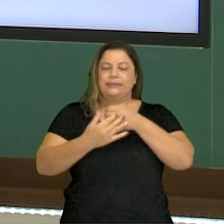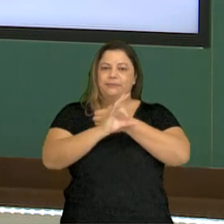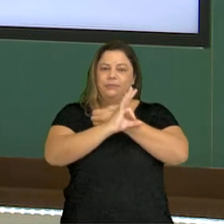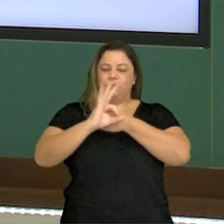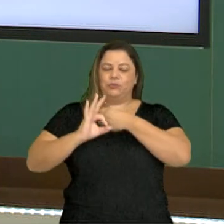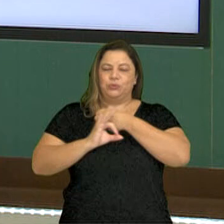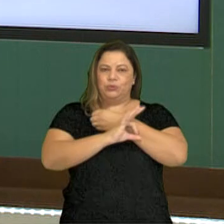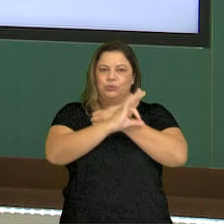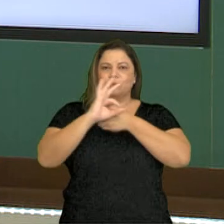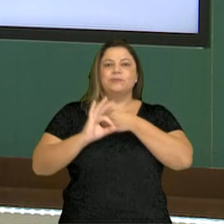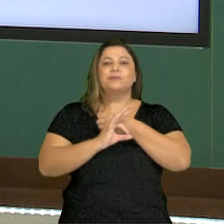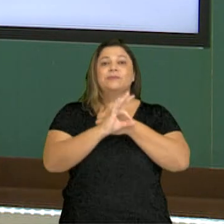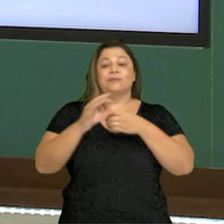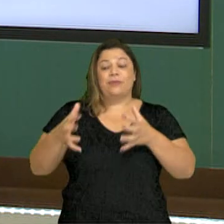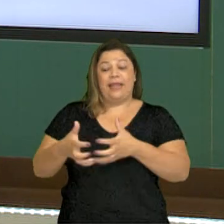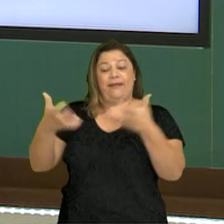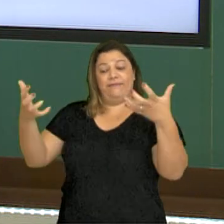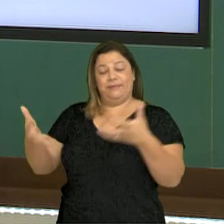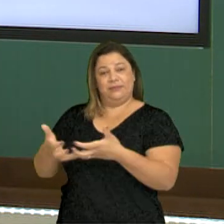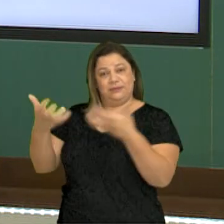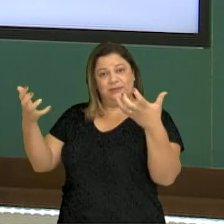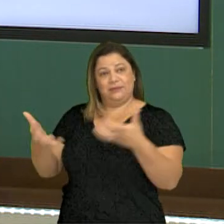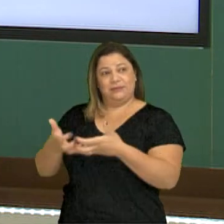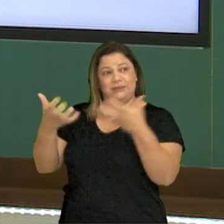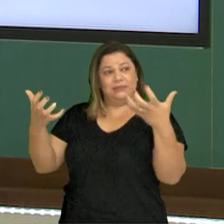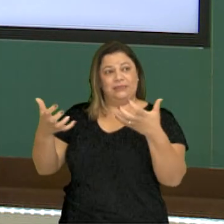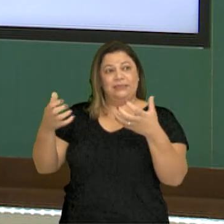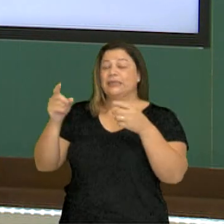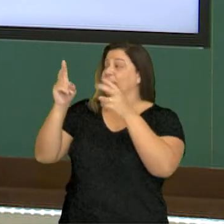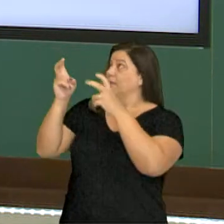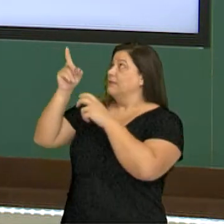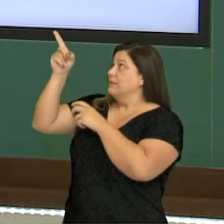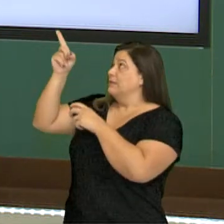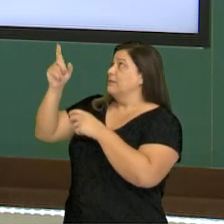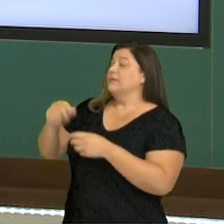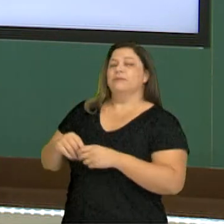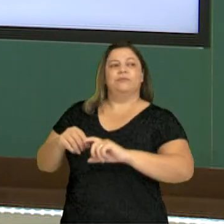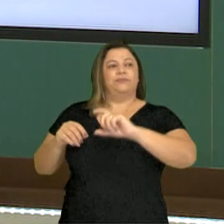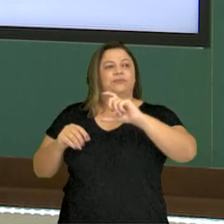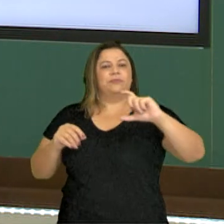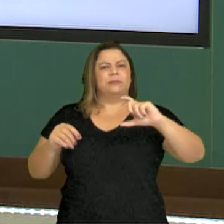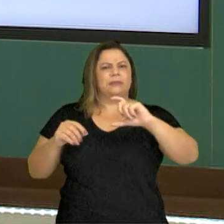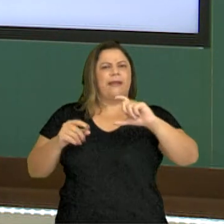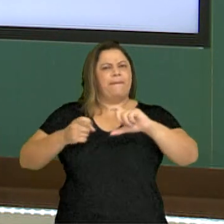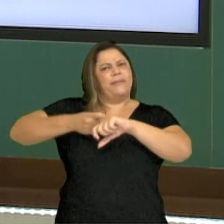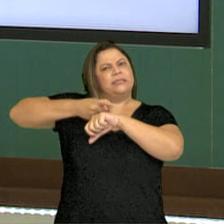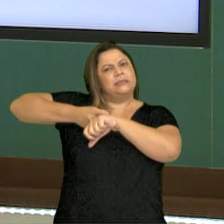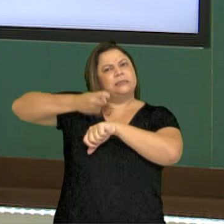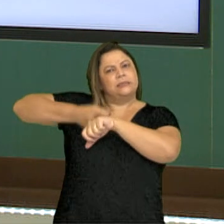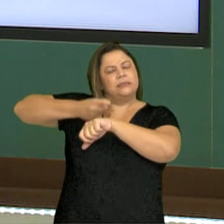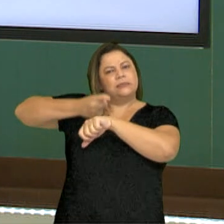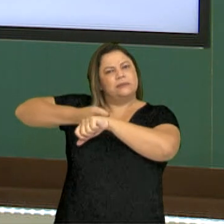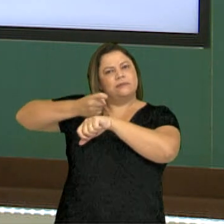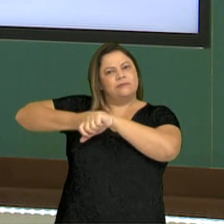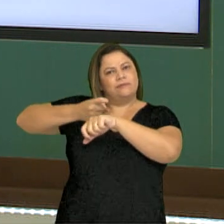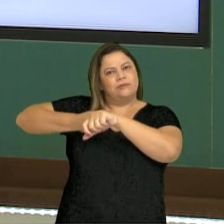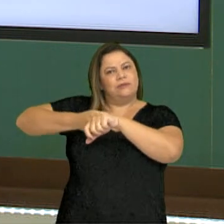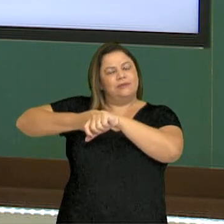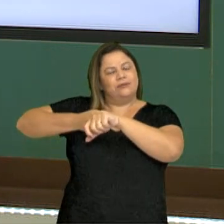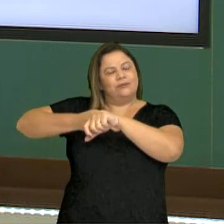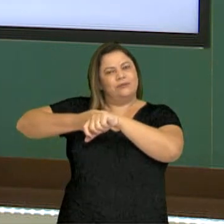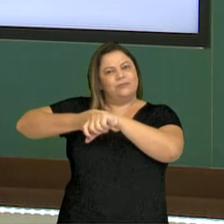vegetais, externamente à membrana plasmática, nós temos uma estrutura mais rígida, que é a parede